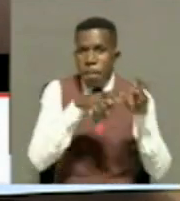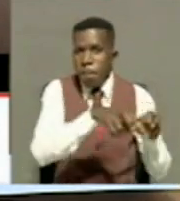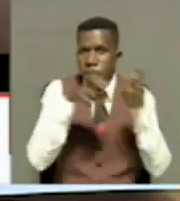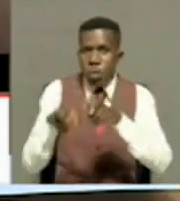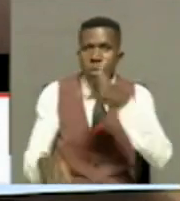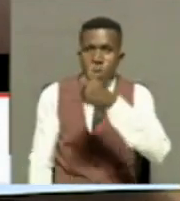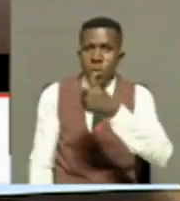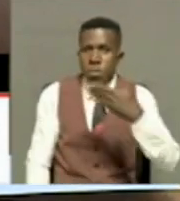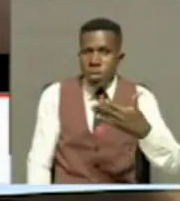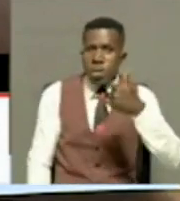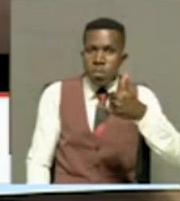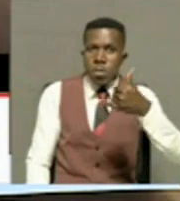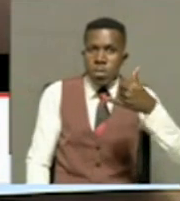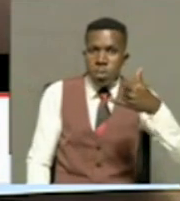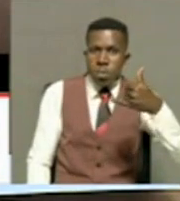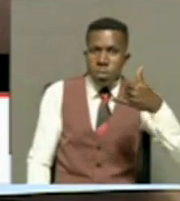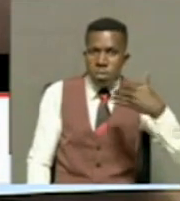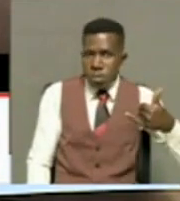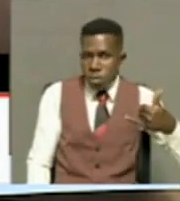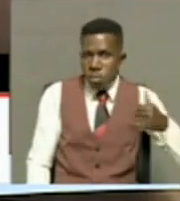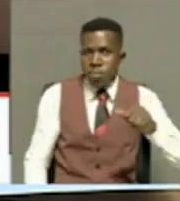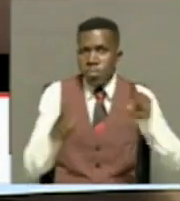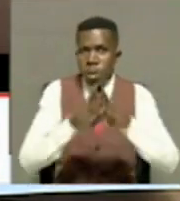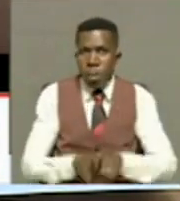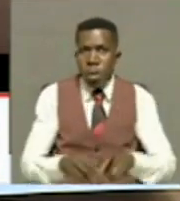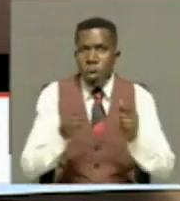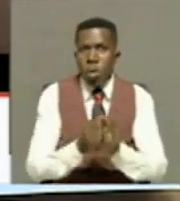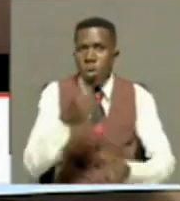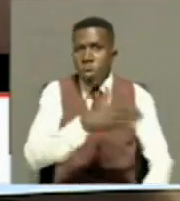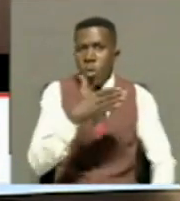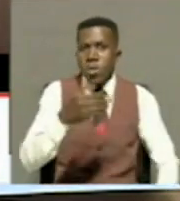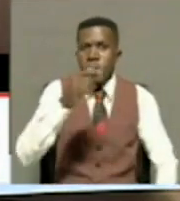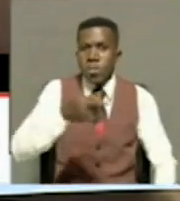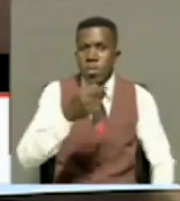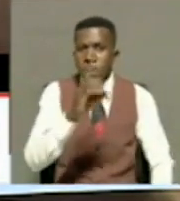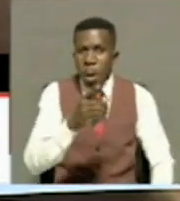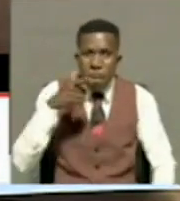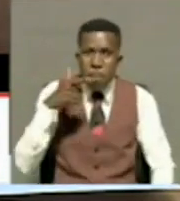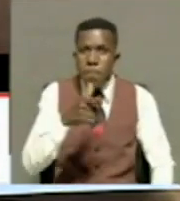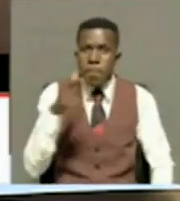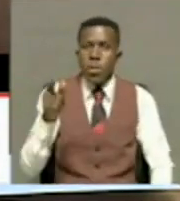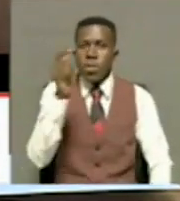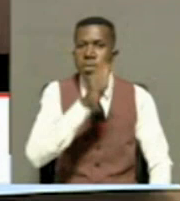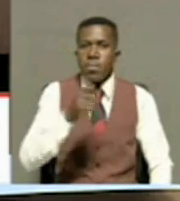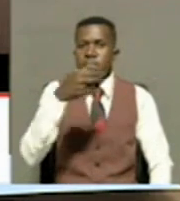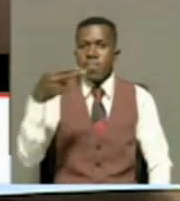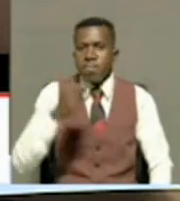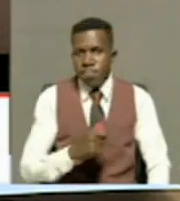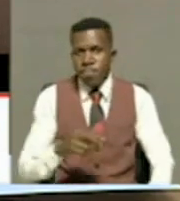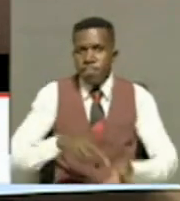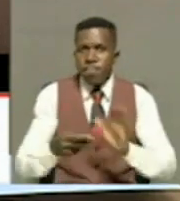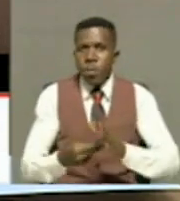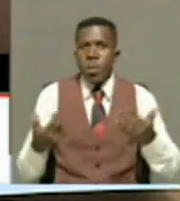20, 21 22, 11,6 mil milhões de euros. Estamos a falar aqui do investimento